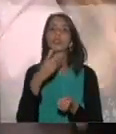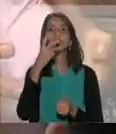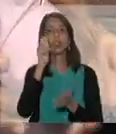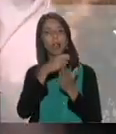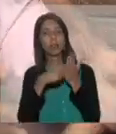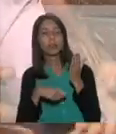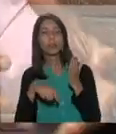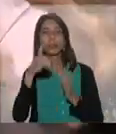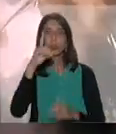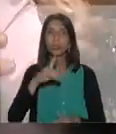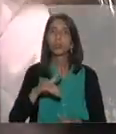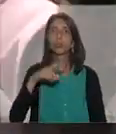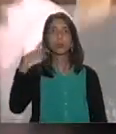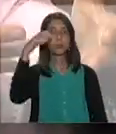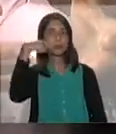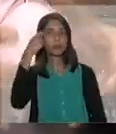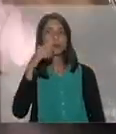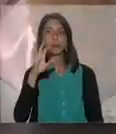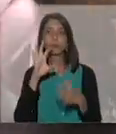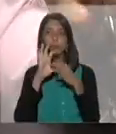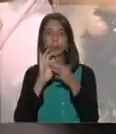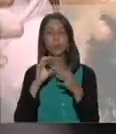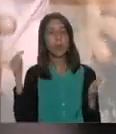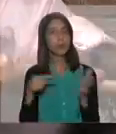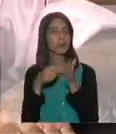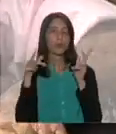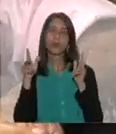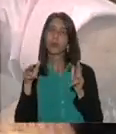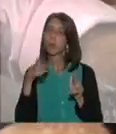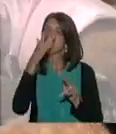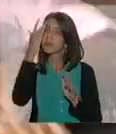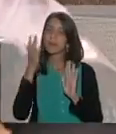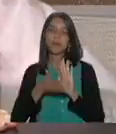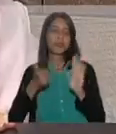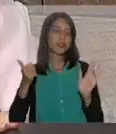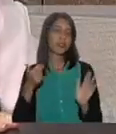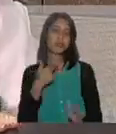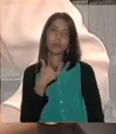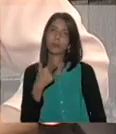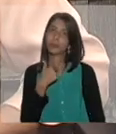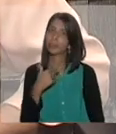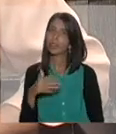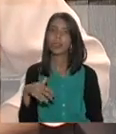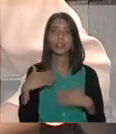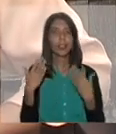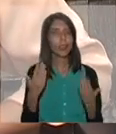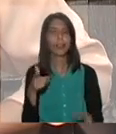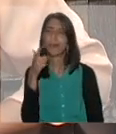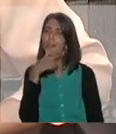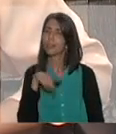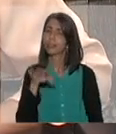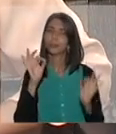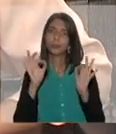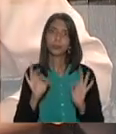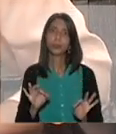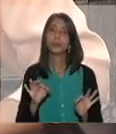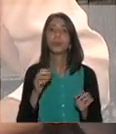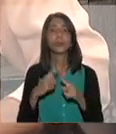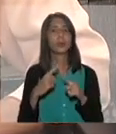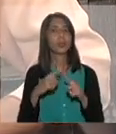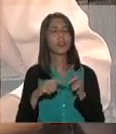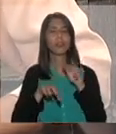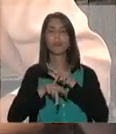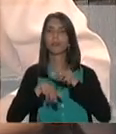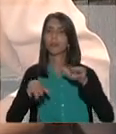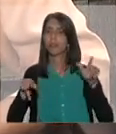autor, diretor e ator, estavam emanados no mesmo objetivo. Isso aí ninguém tira. E aí, é gol na certa,